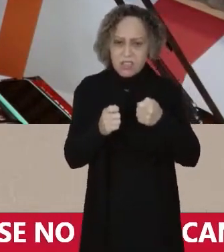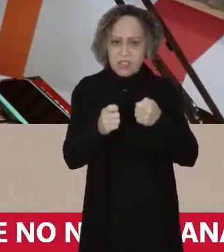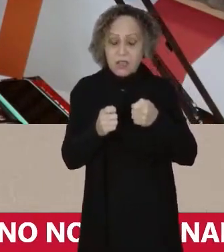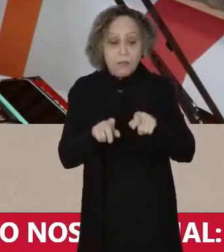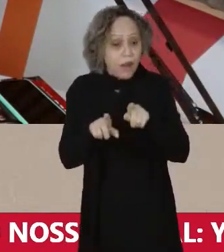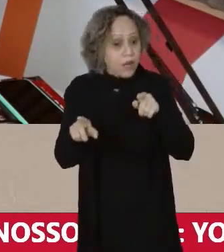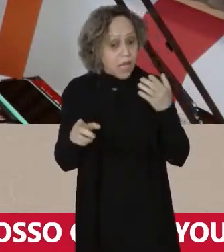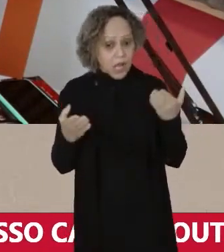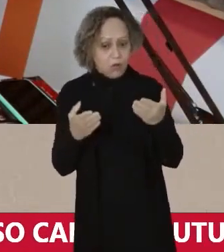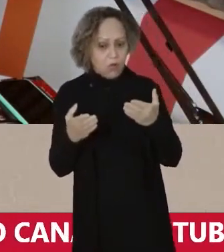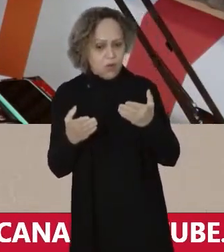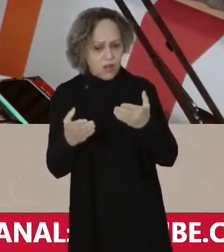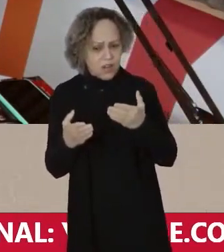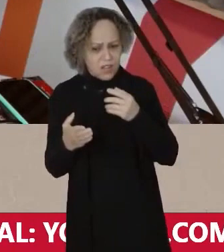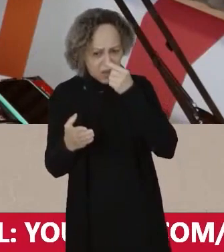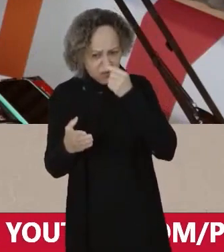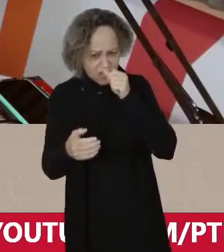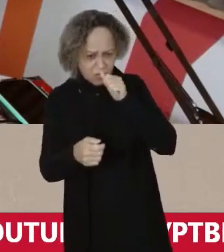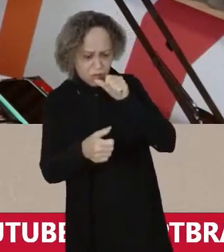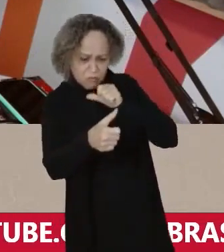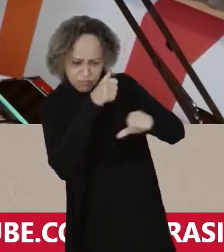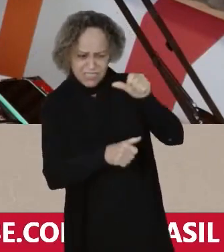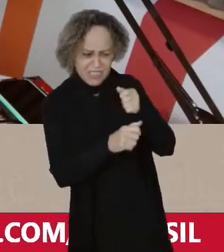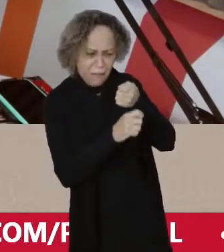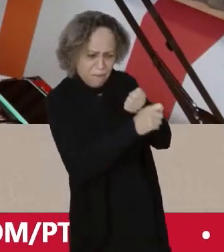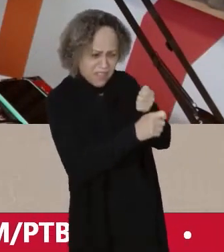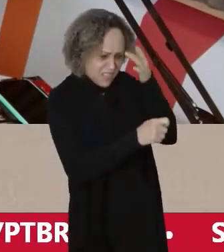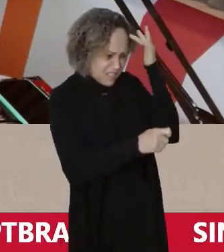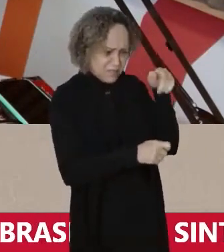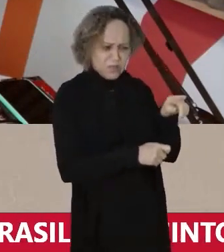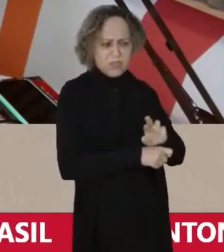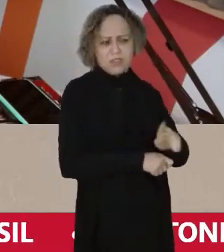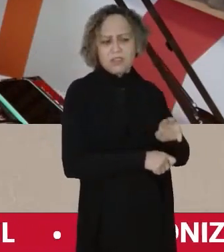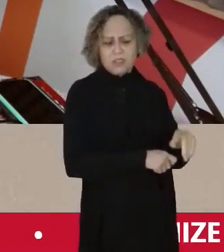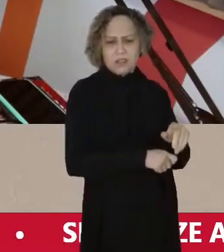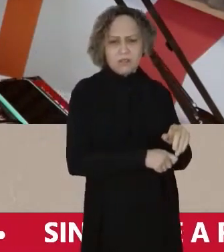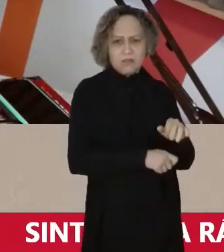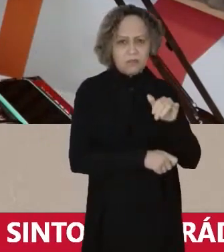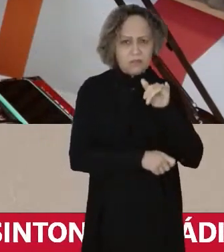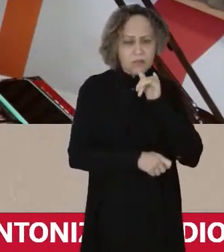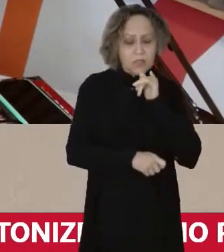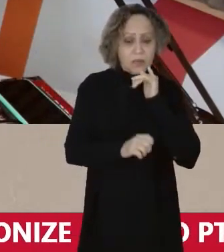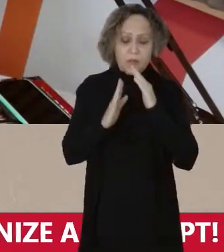perseguidor. Então, a igreja evangélica é isso que você falou, Amanda. Ela está presente onde o Estado não está. E não apenas a igreja evangélica, a mãe Torodi